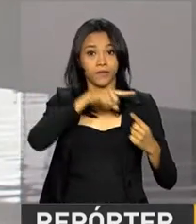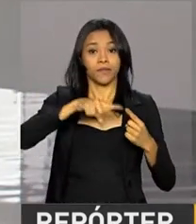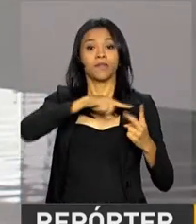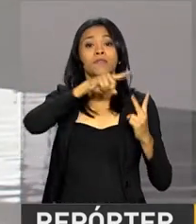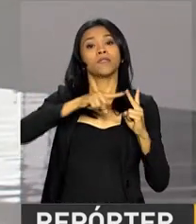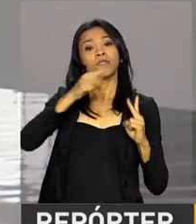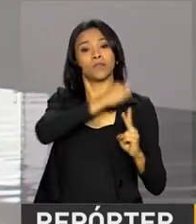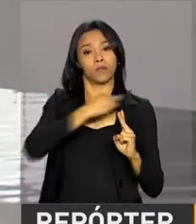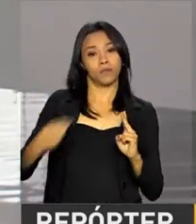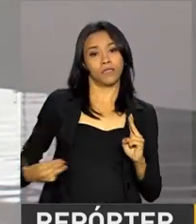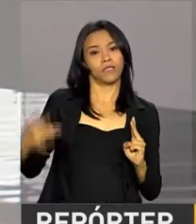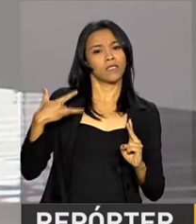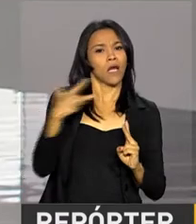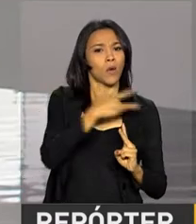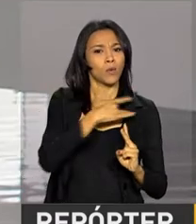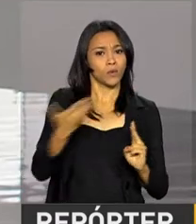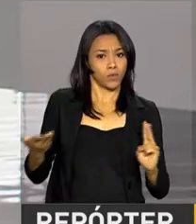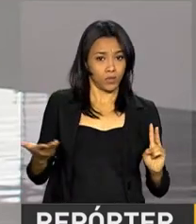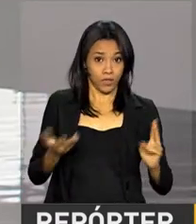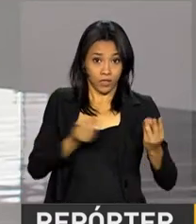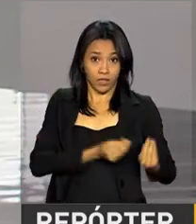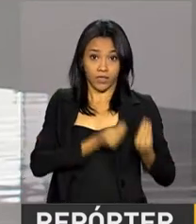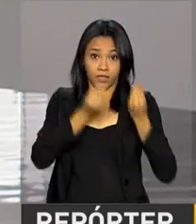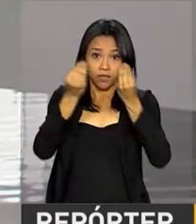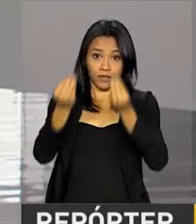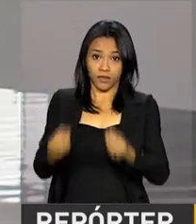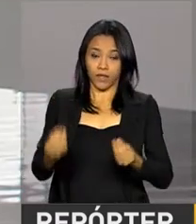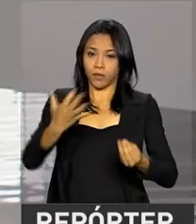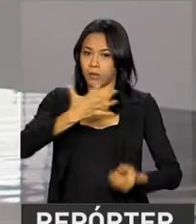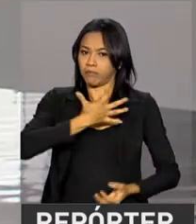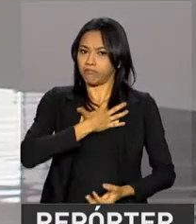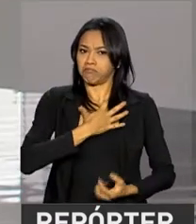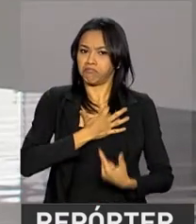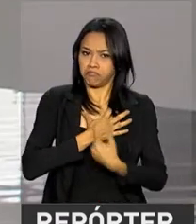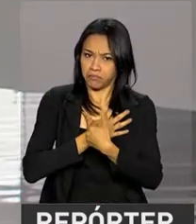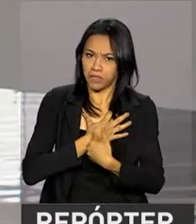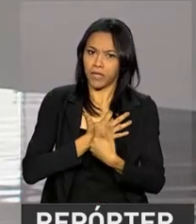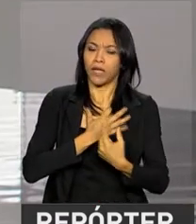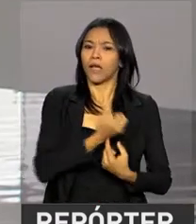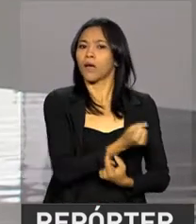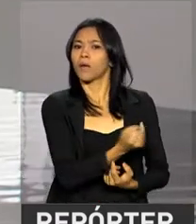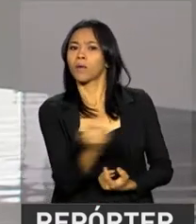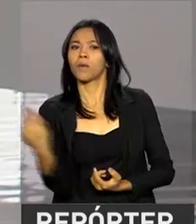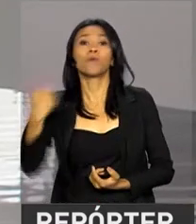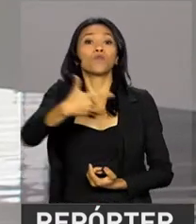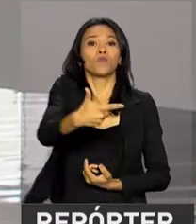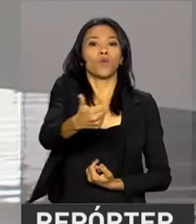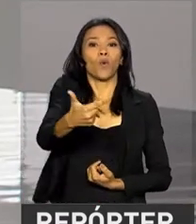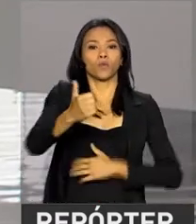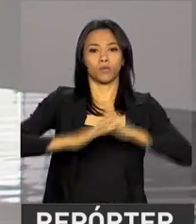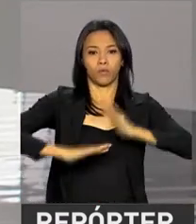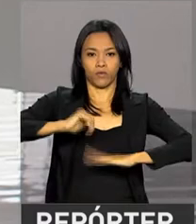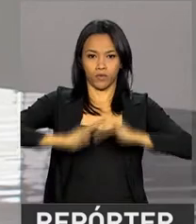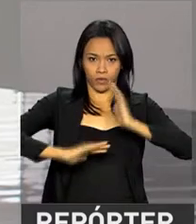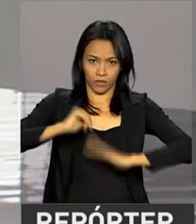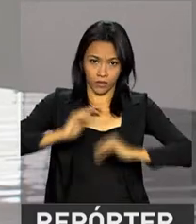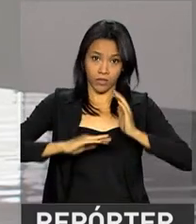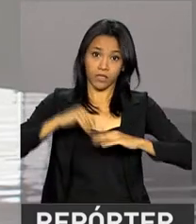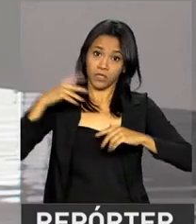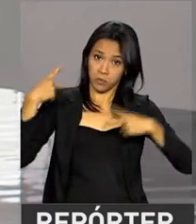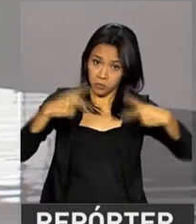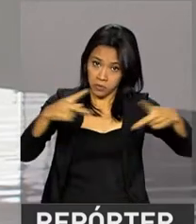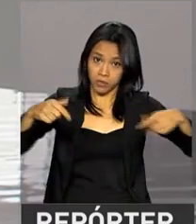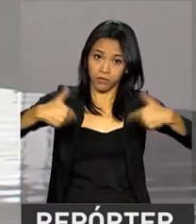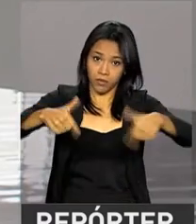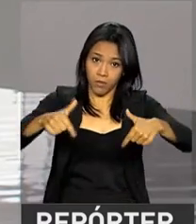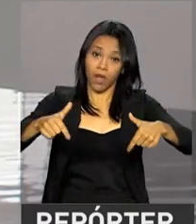barros entregam a medalha da ordem do mérito médico a 12 profissionais que no exercício da profissão se